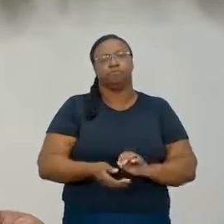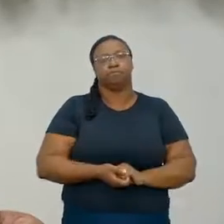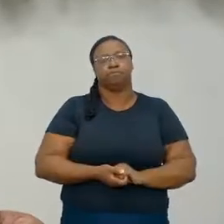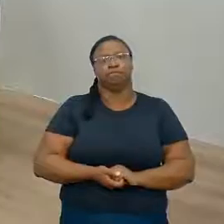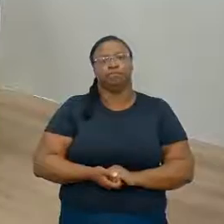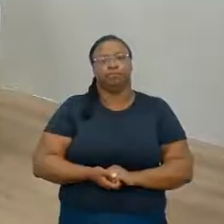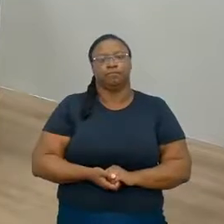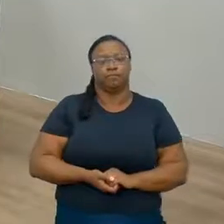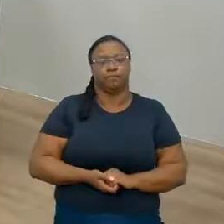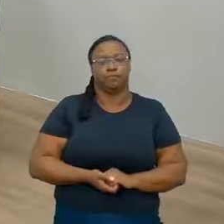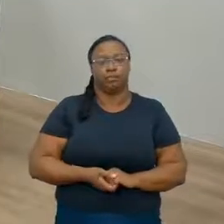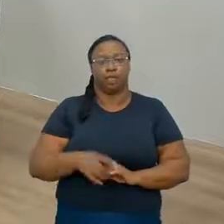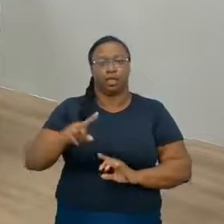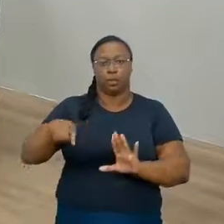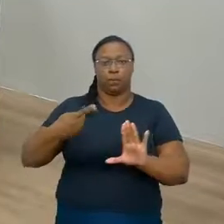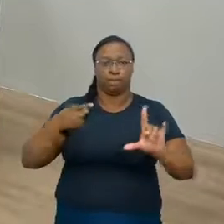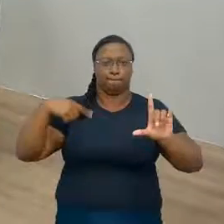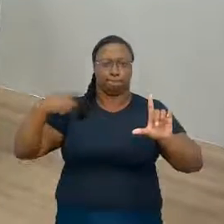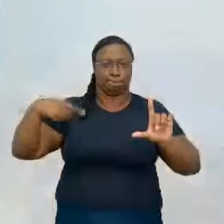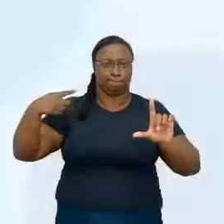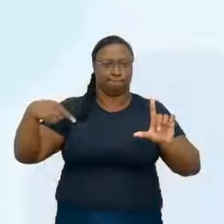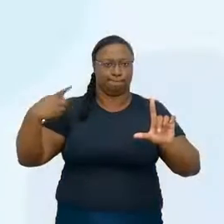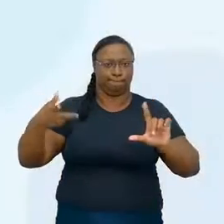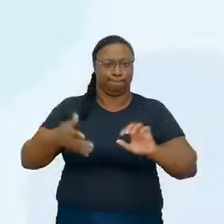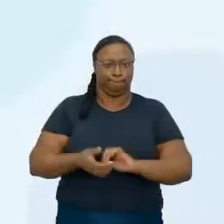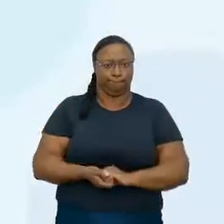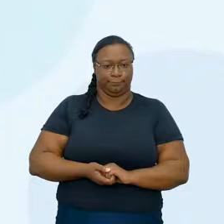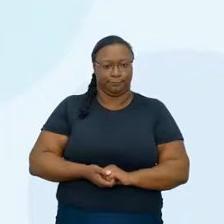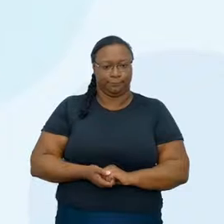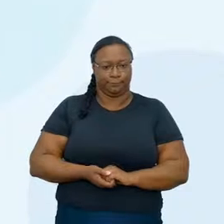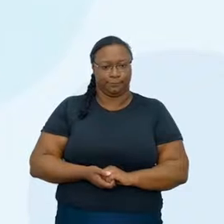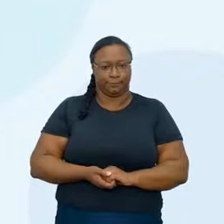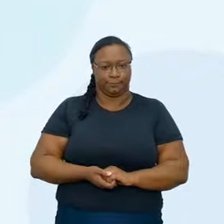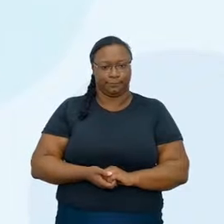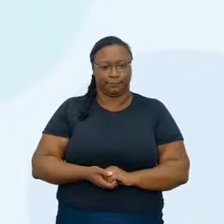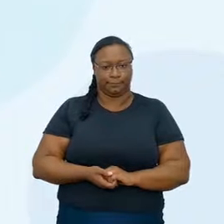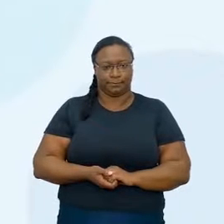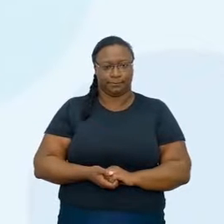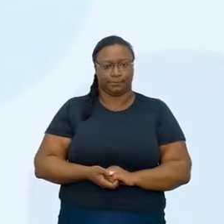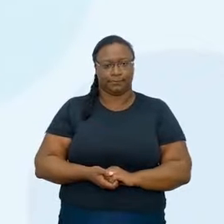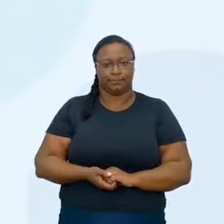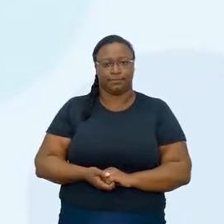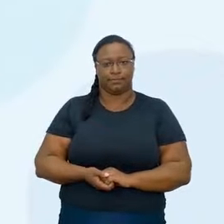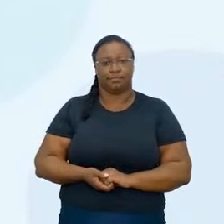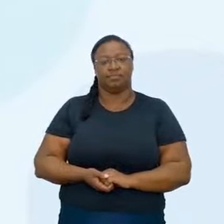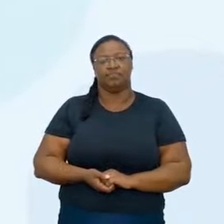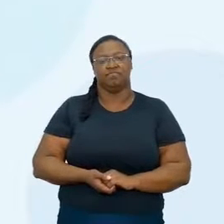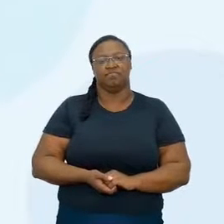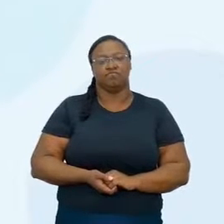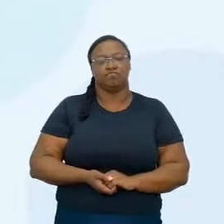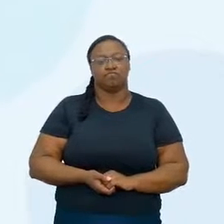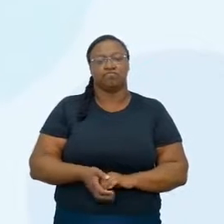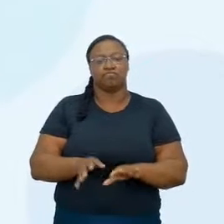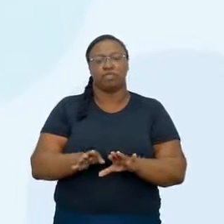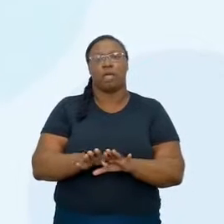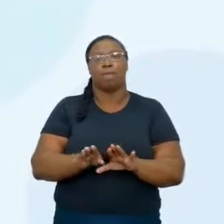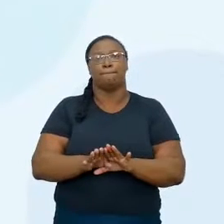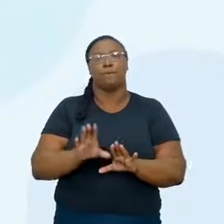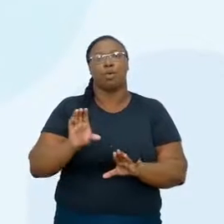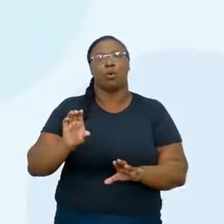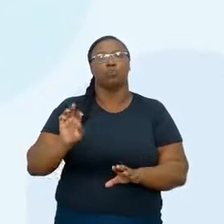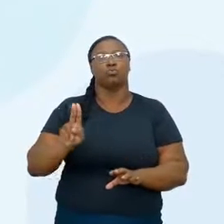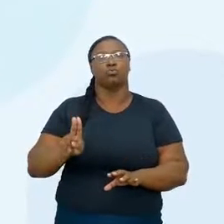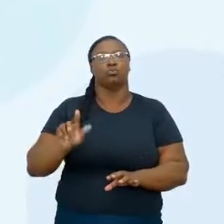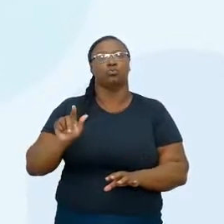né? E o próximo, por favor. E aí apontar mesmo para a questão da curadoria, né? Então, assim, podcast,